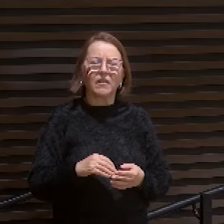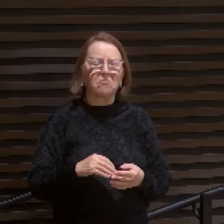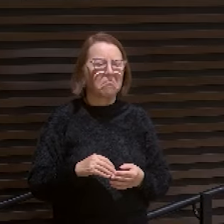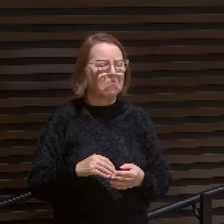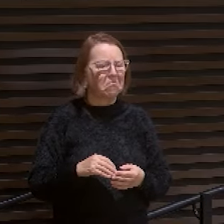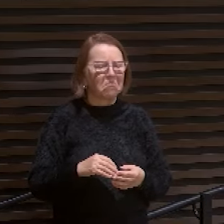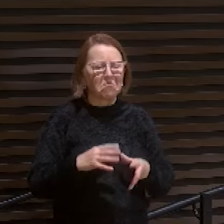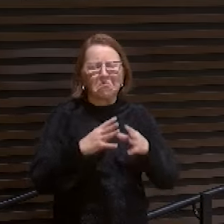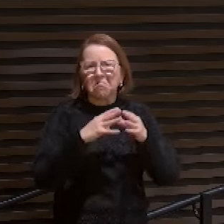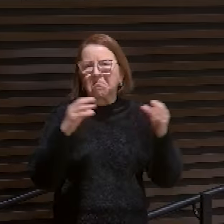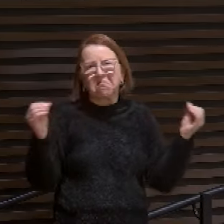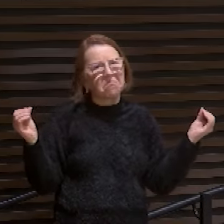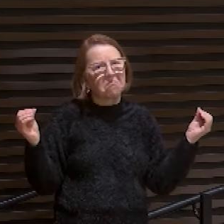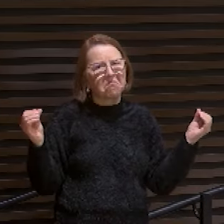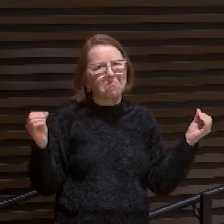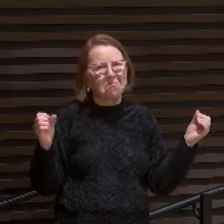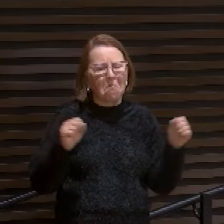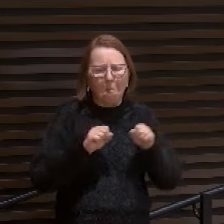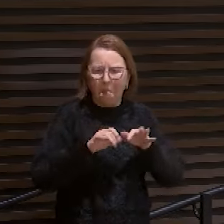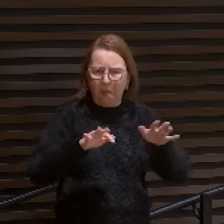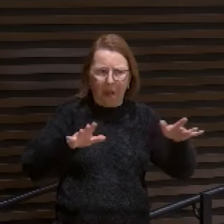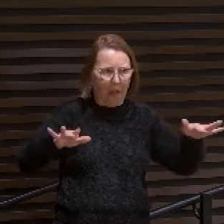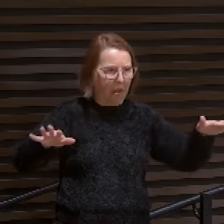pulverizadas, se espalharam.